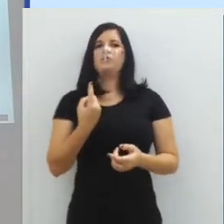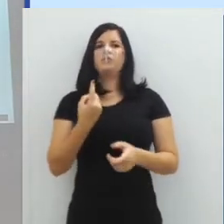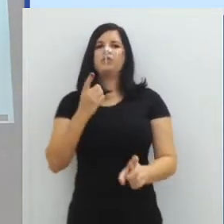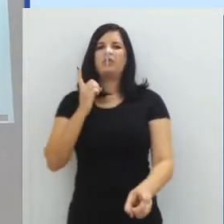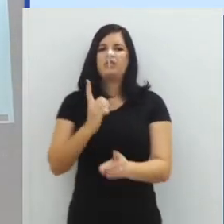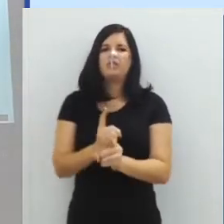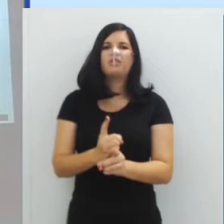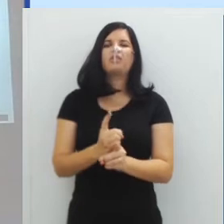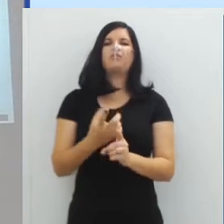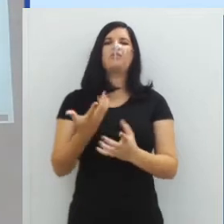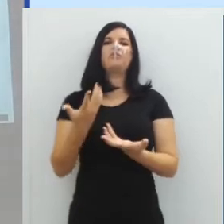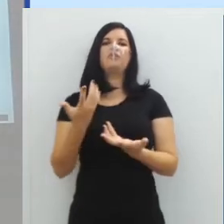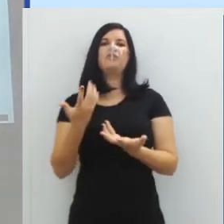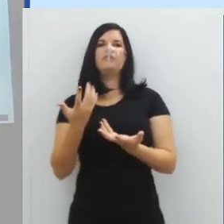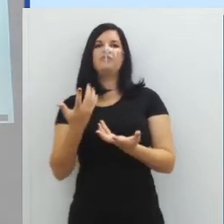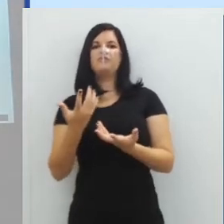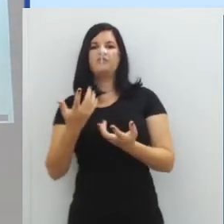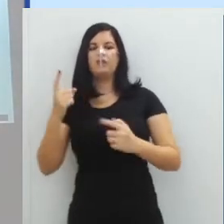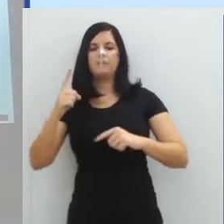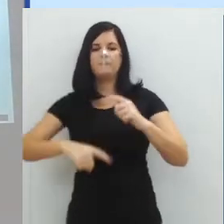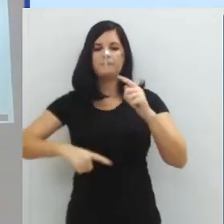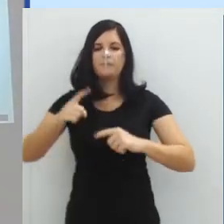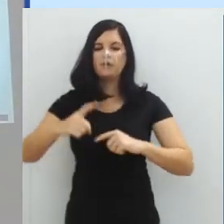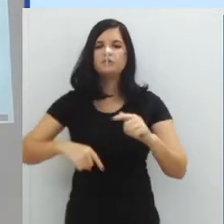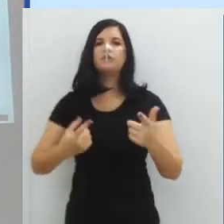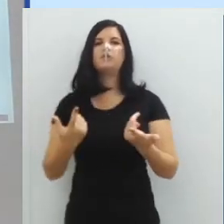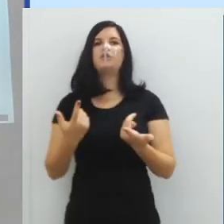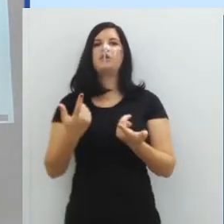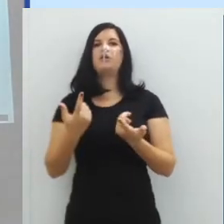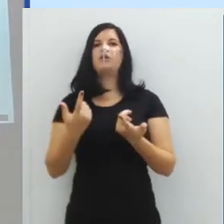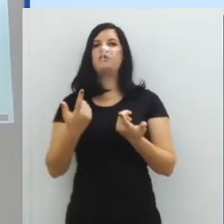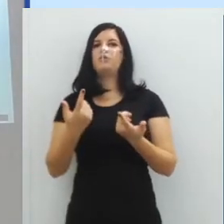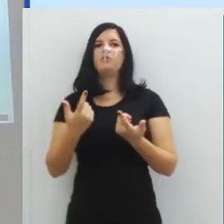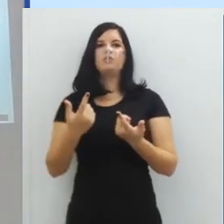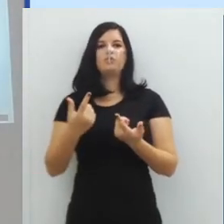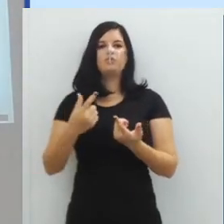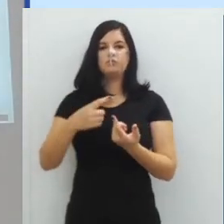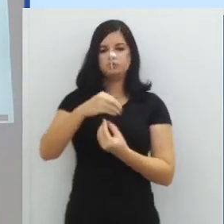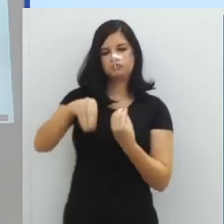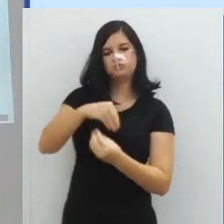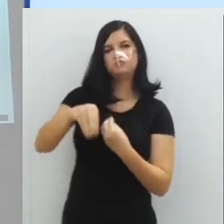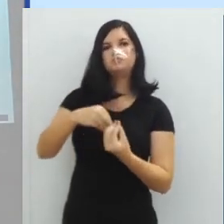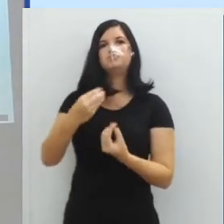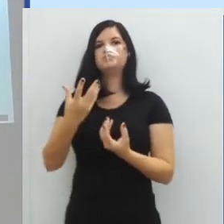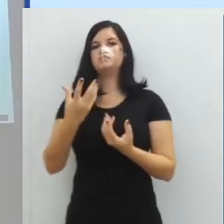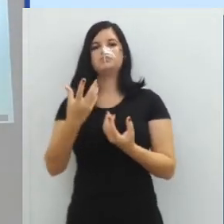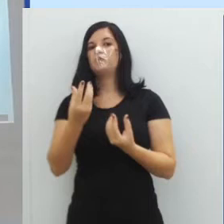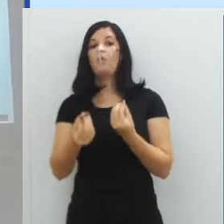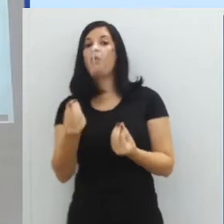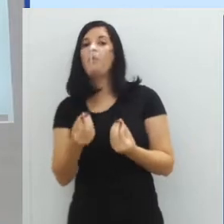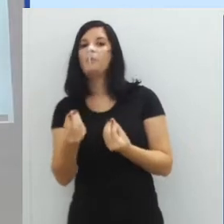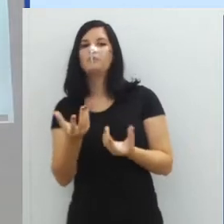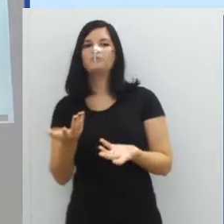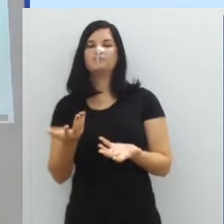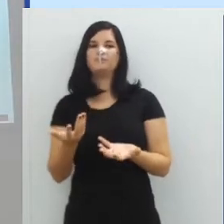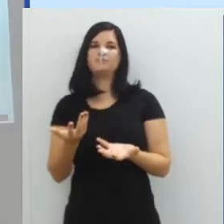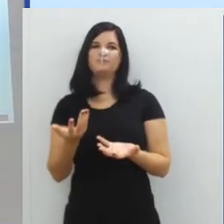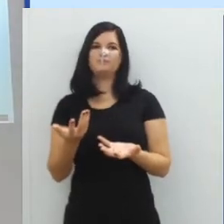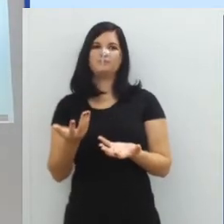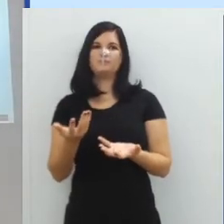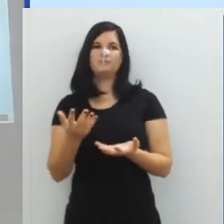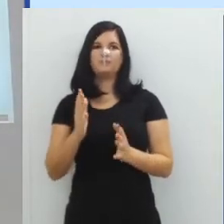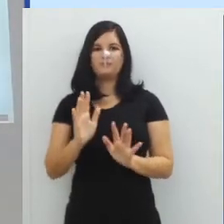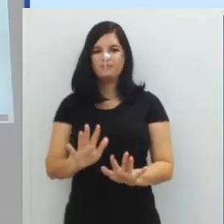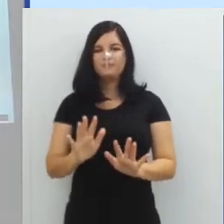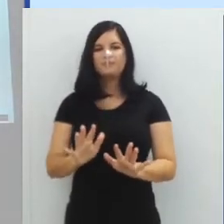gente identifica um fenômeno clássico de transformação química? É